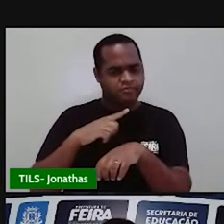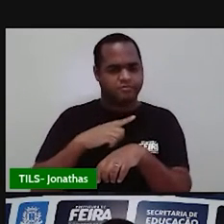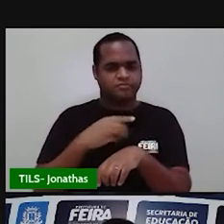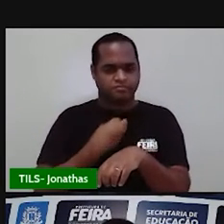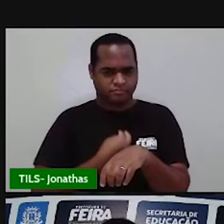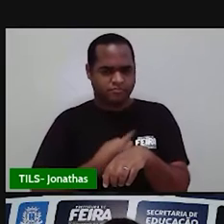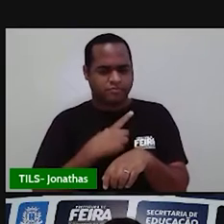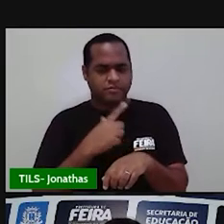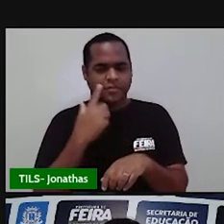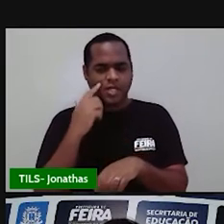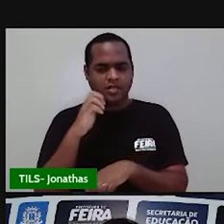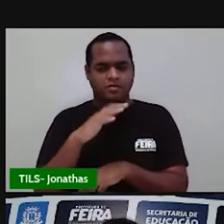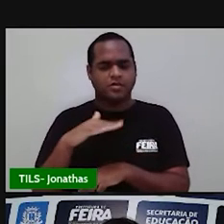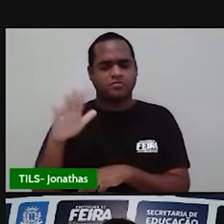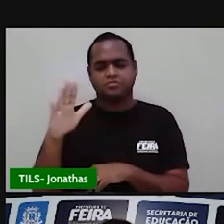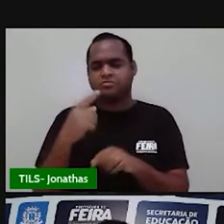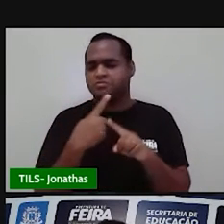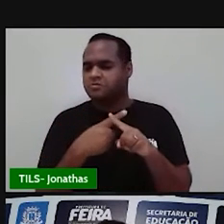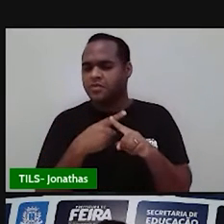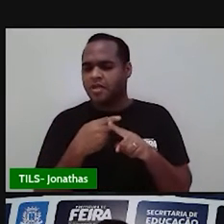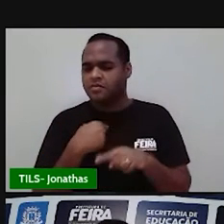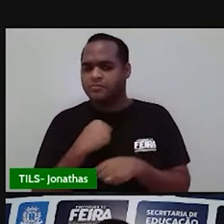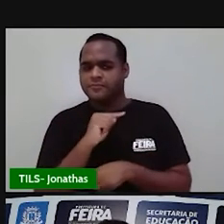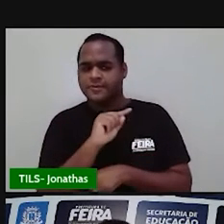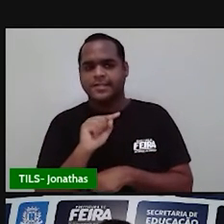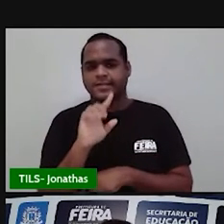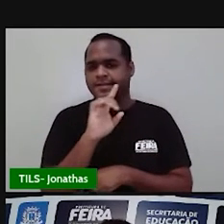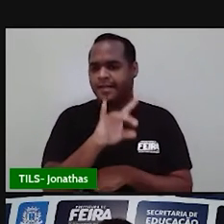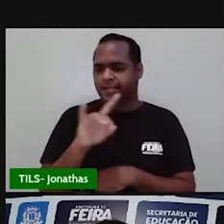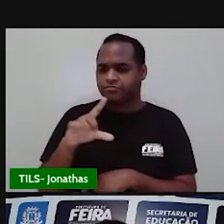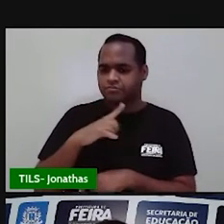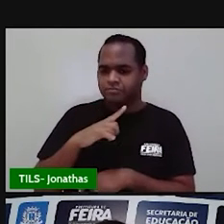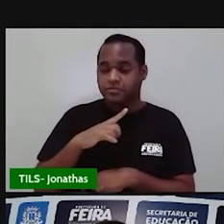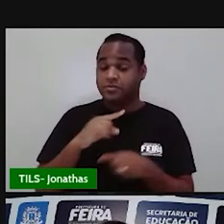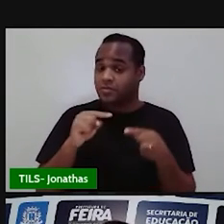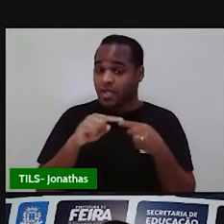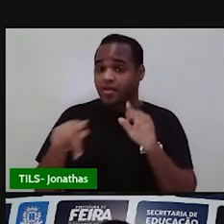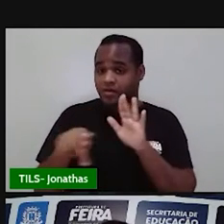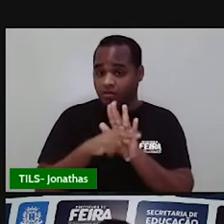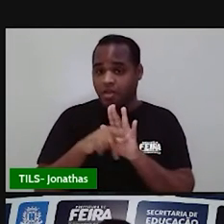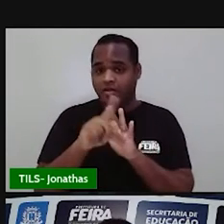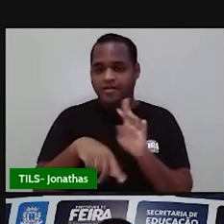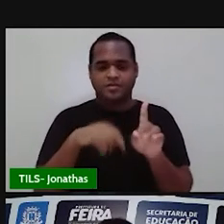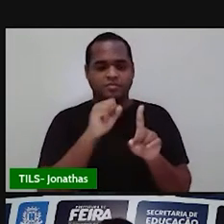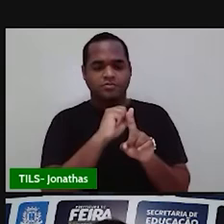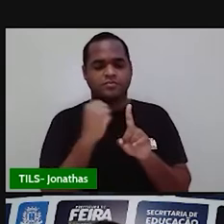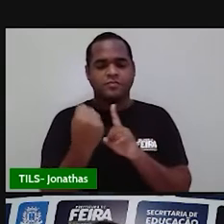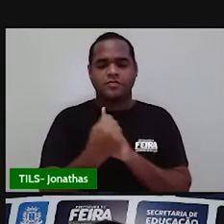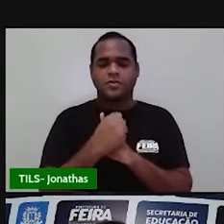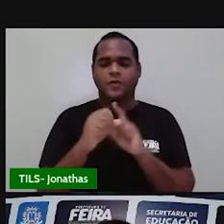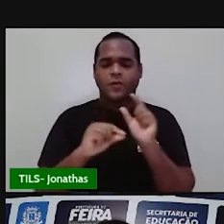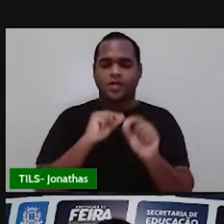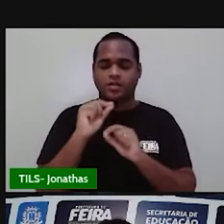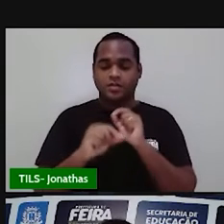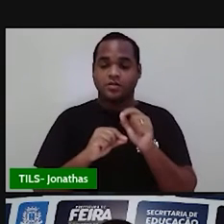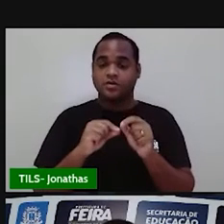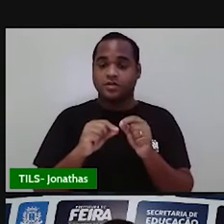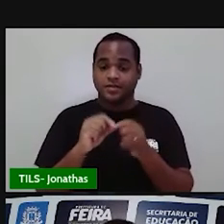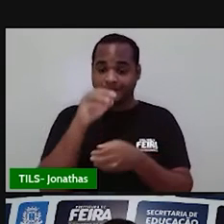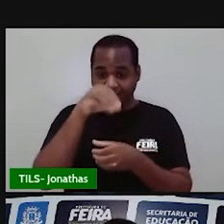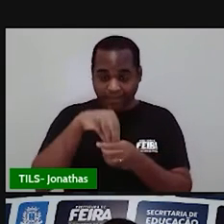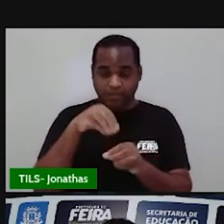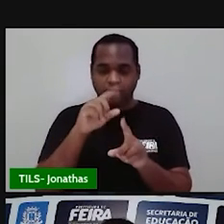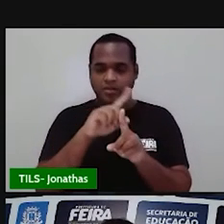é. Porque nós, né, fazemos parte de uma sociedade. Dentro dessa